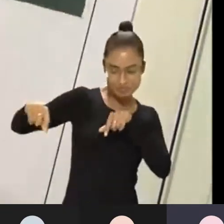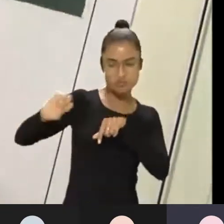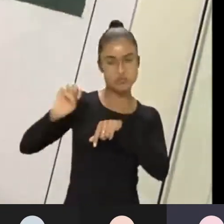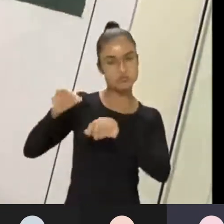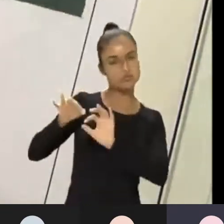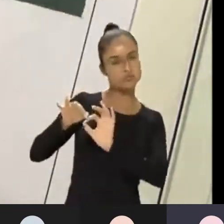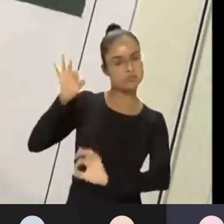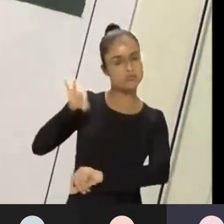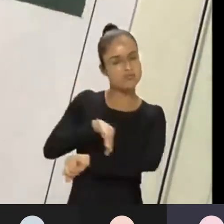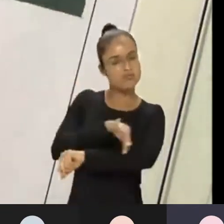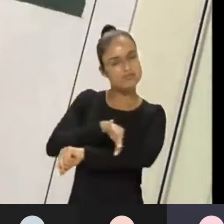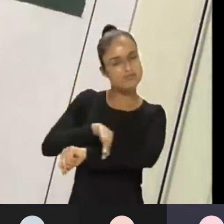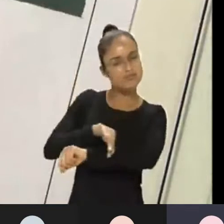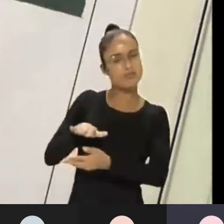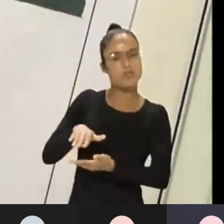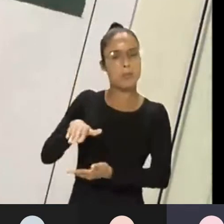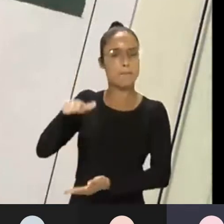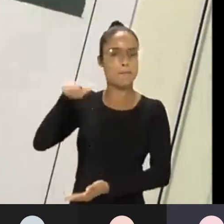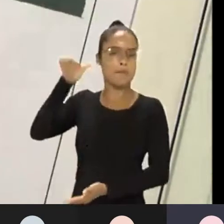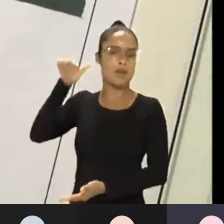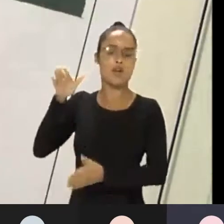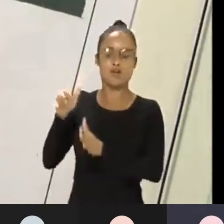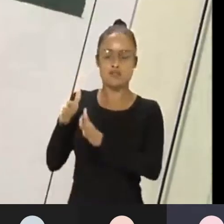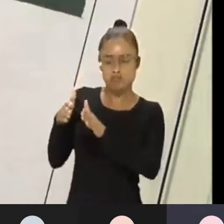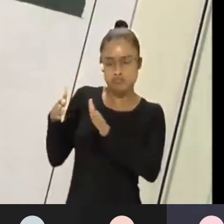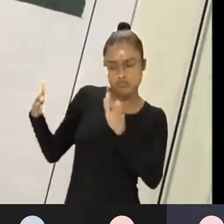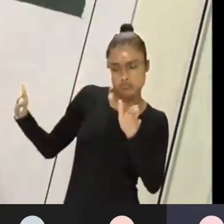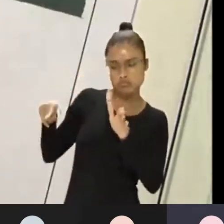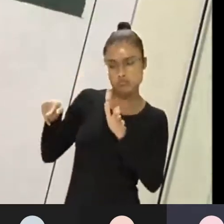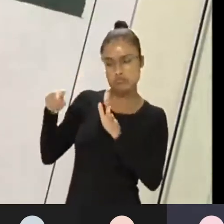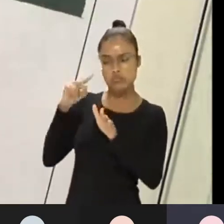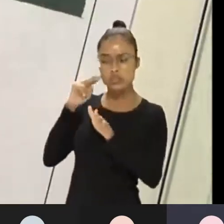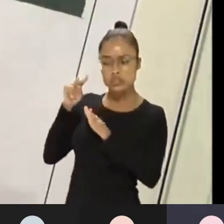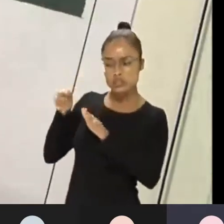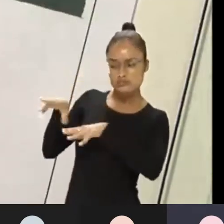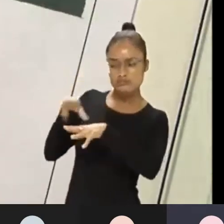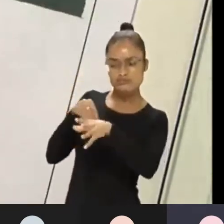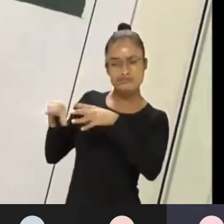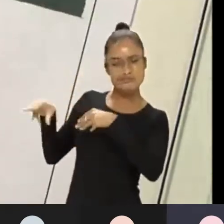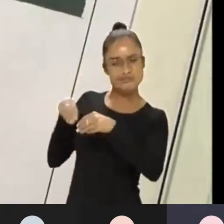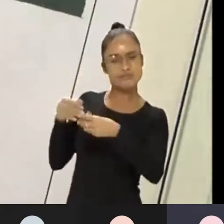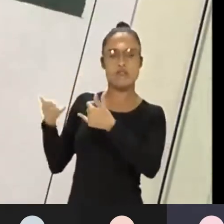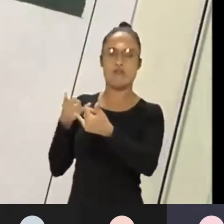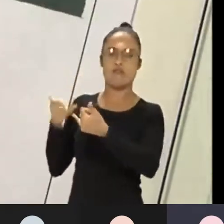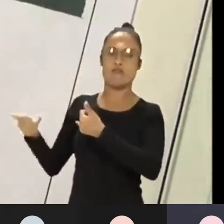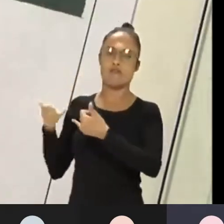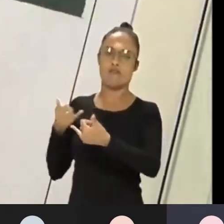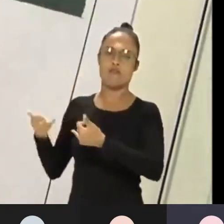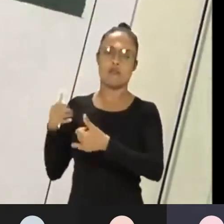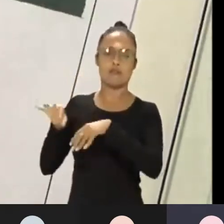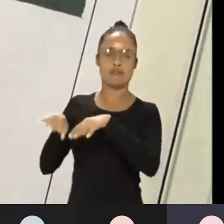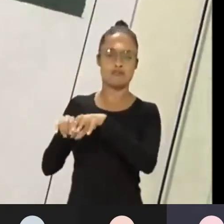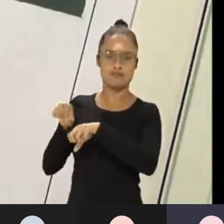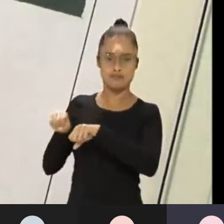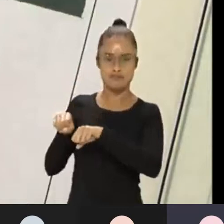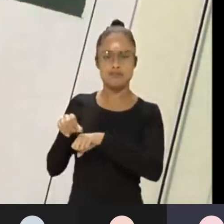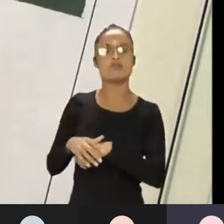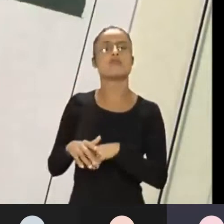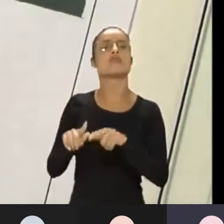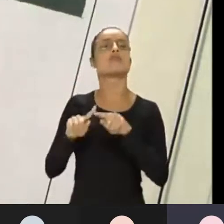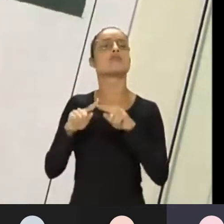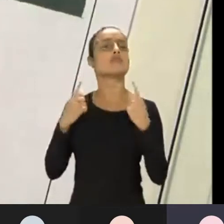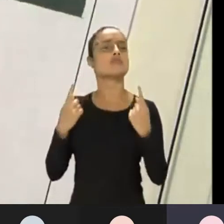maior. Então, fica a seu critério a coleta das informações. Esse objeto,